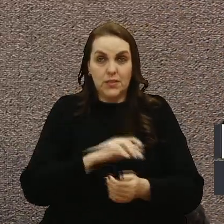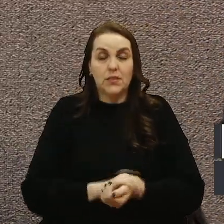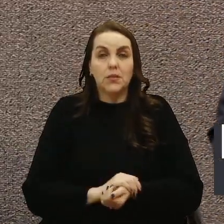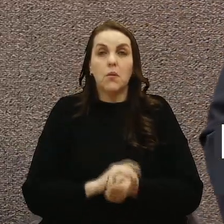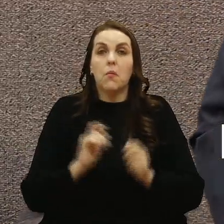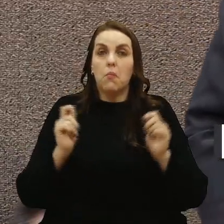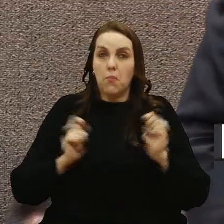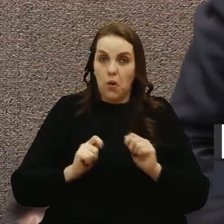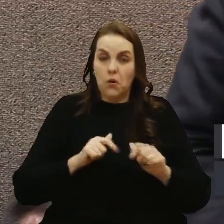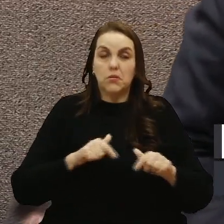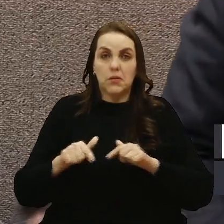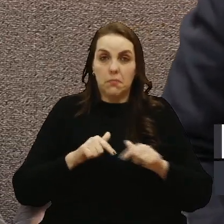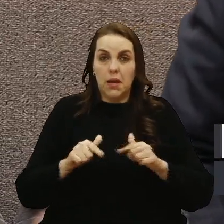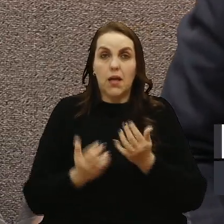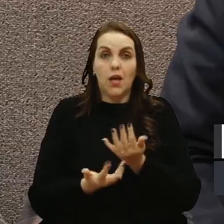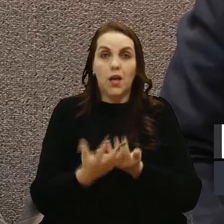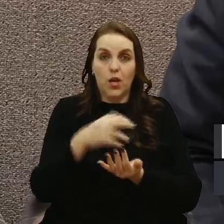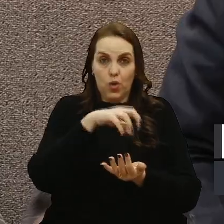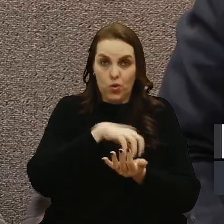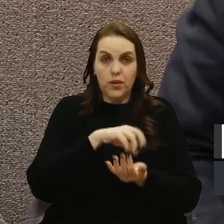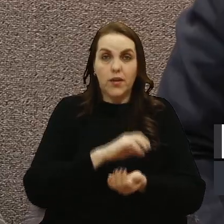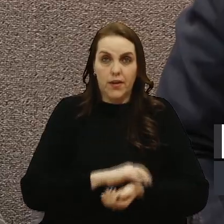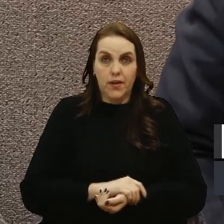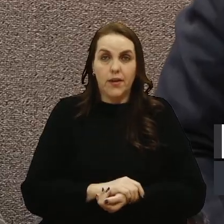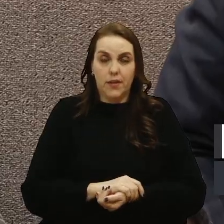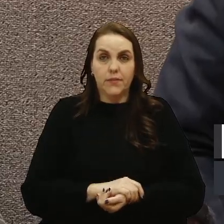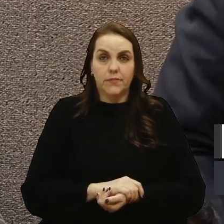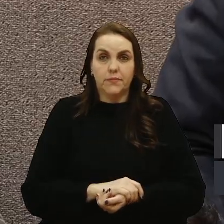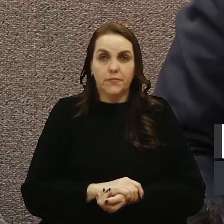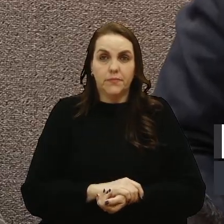possam trabalhar na Codeca,